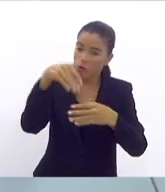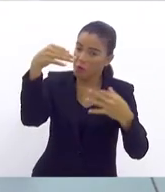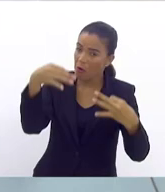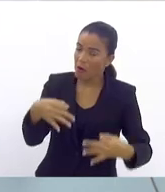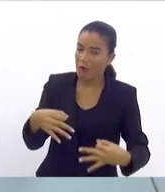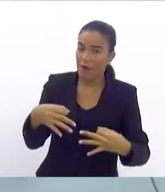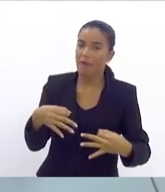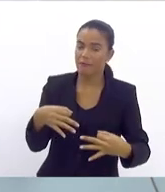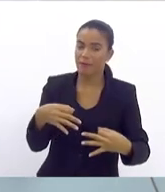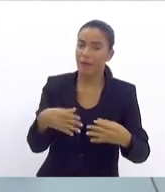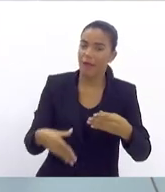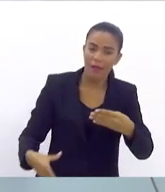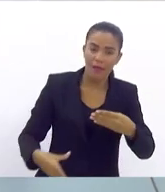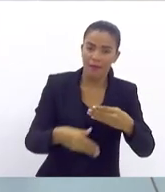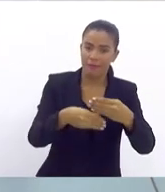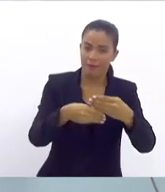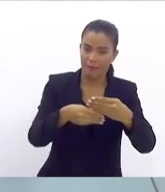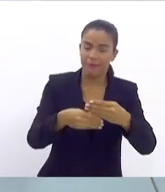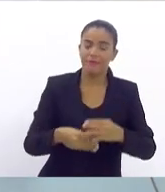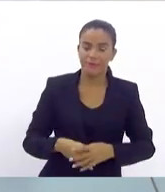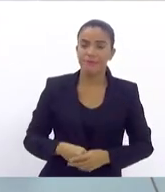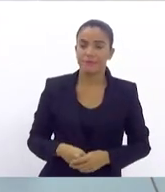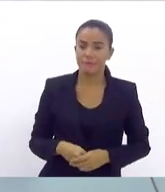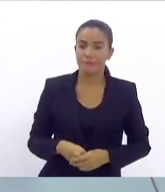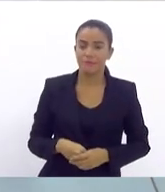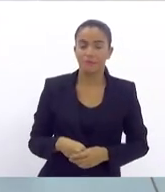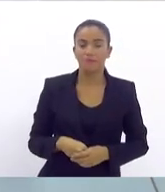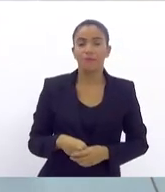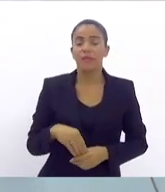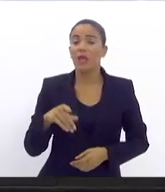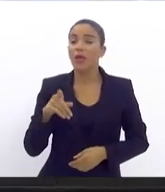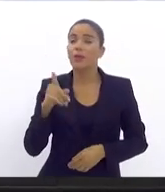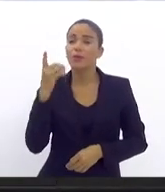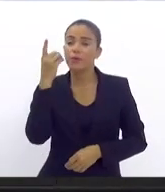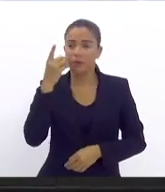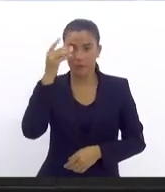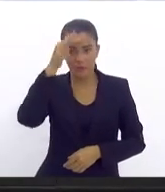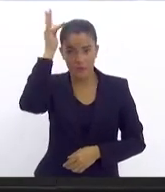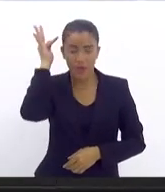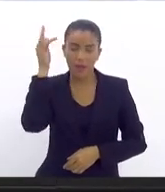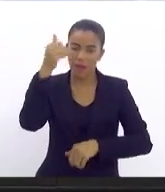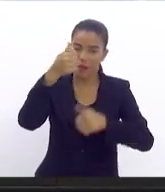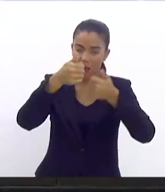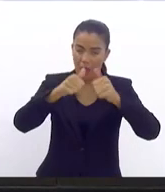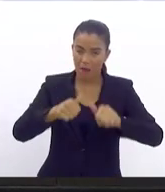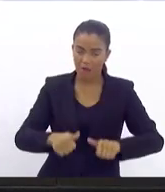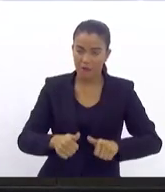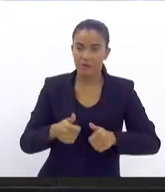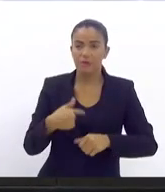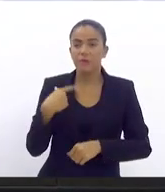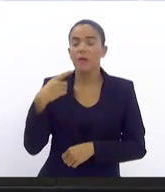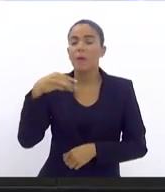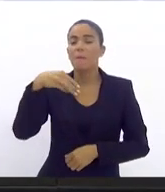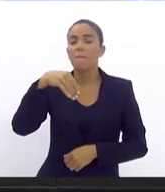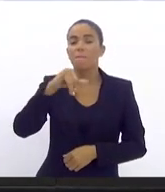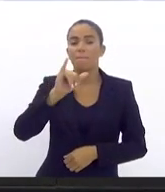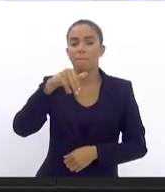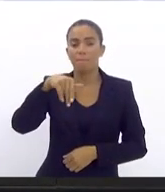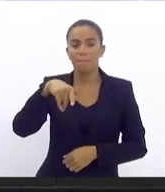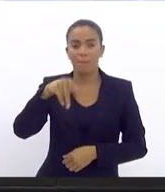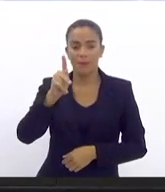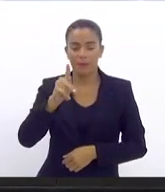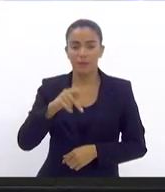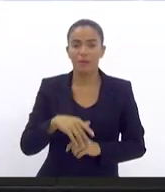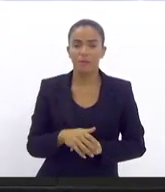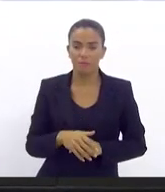é anexação. Então, enquanto o deputado Fred avalia, passar para o deputado Mink para discutir. O